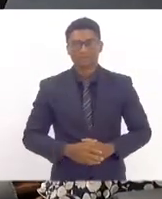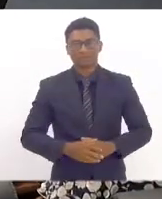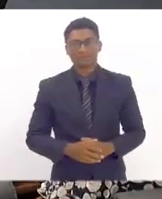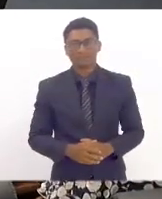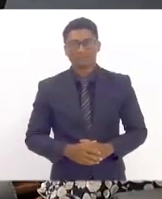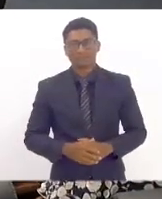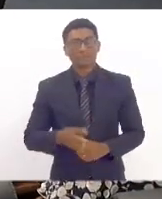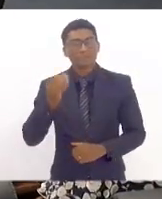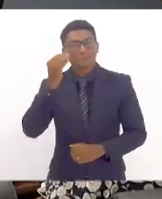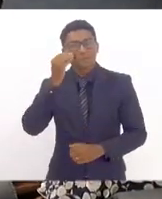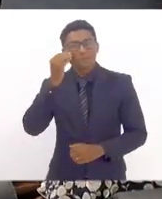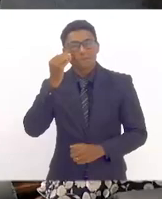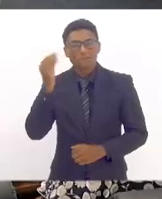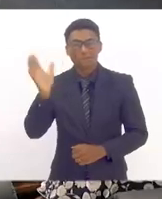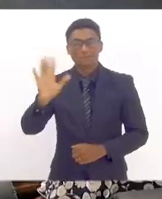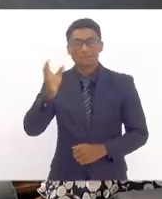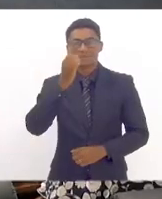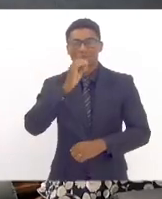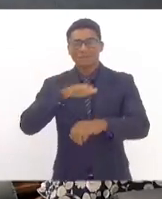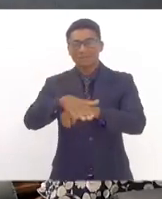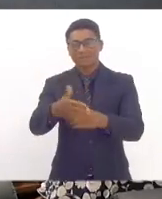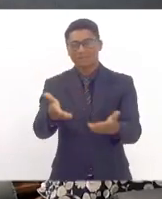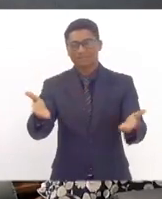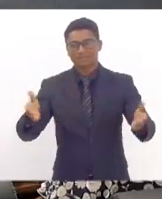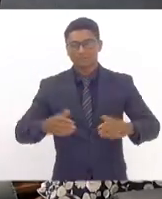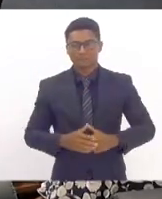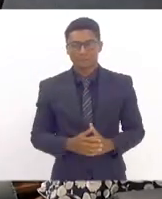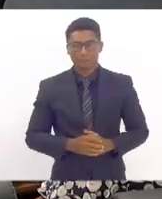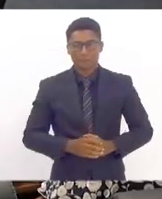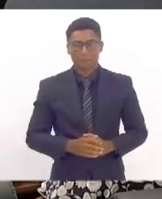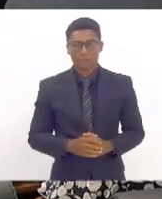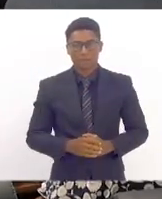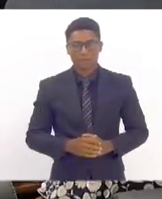beijo gente boa noite boa noite